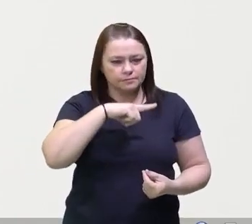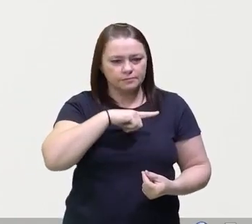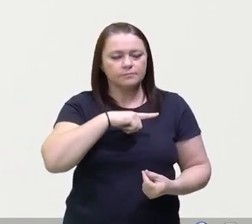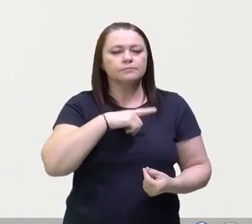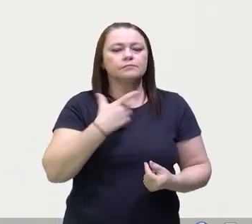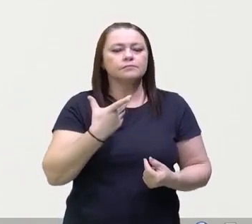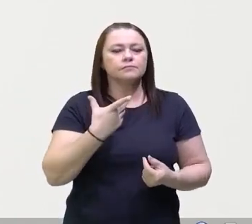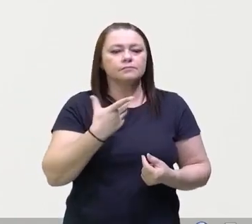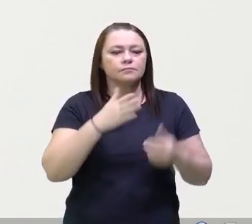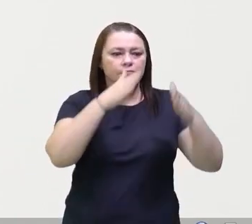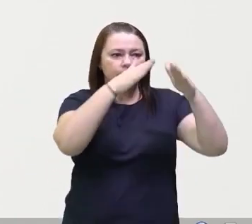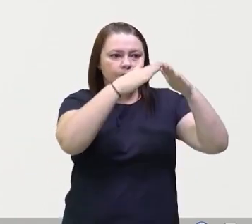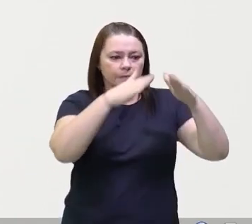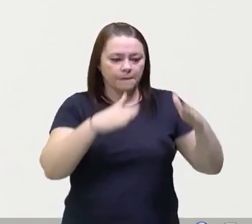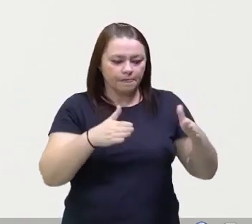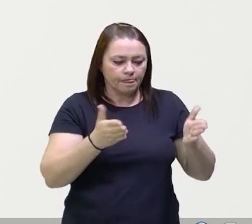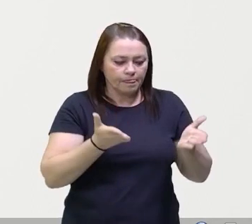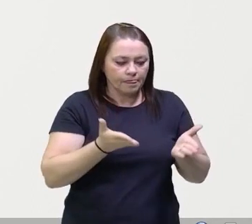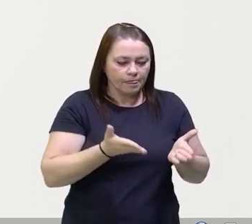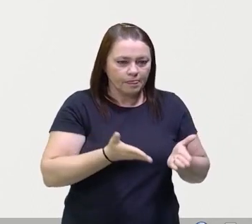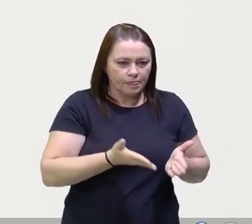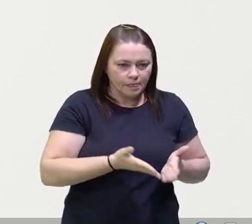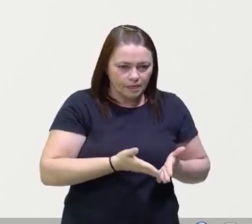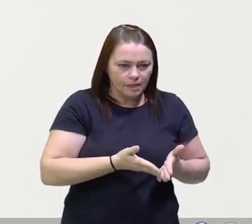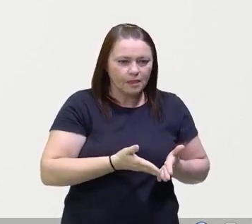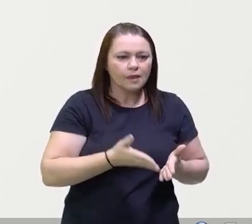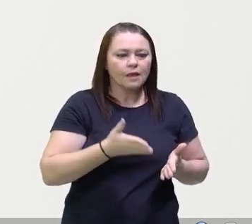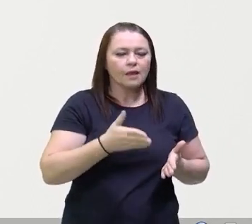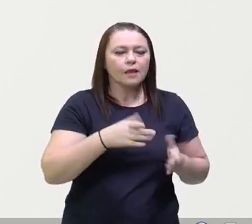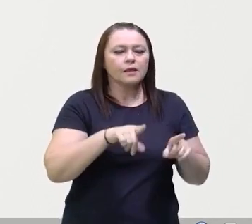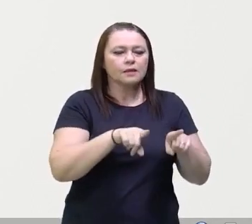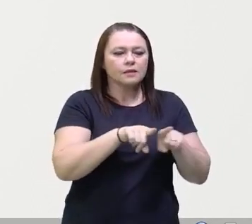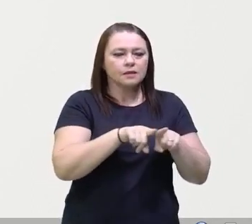pares de lados opostos paralelos. Olha aqui, ó, lado oposto,